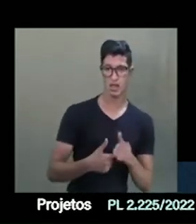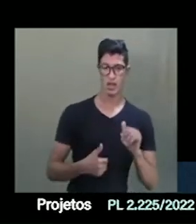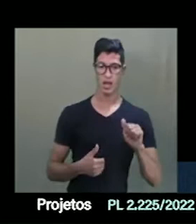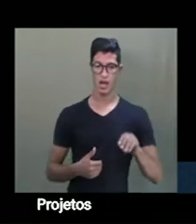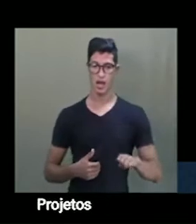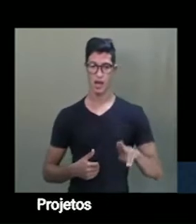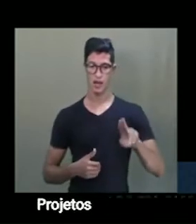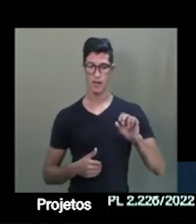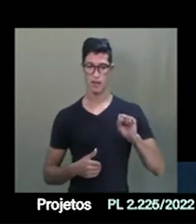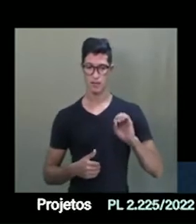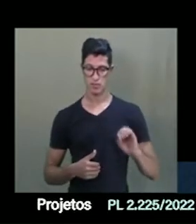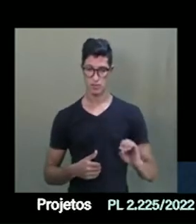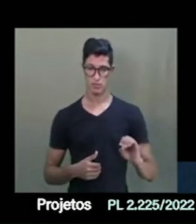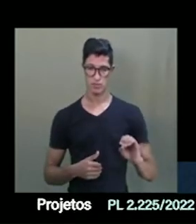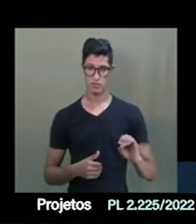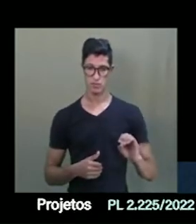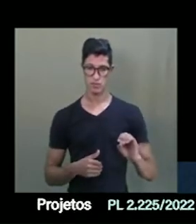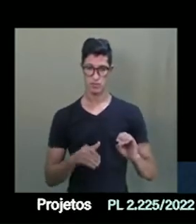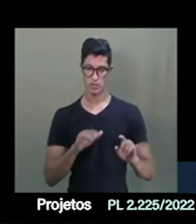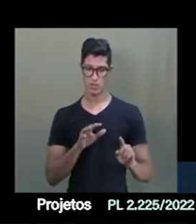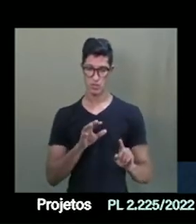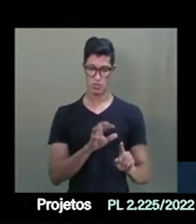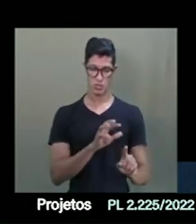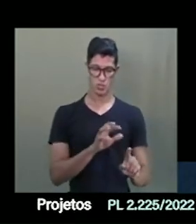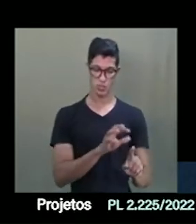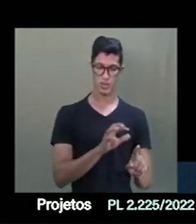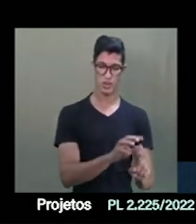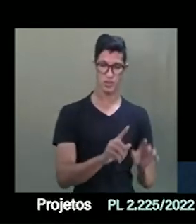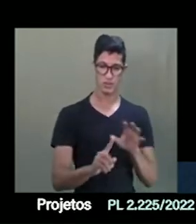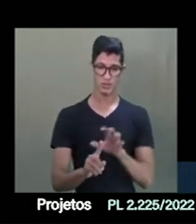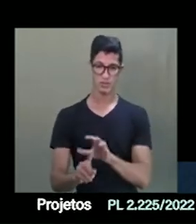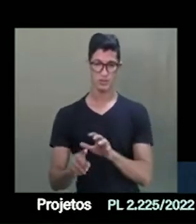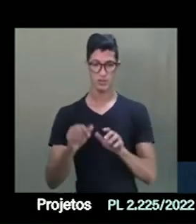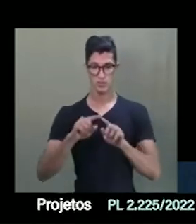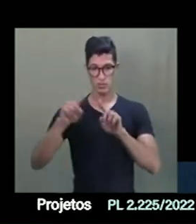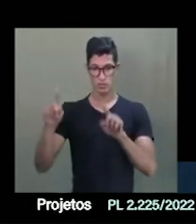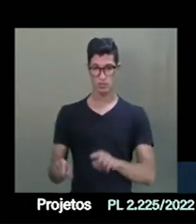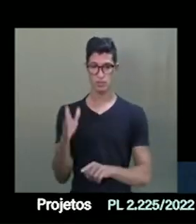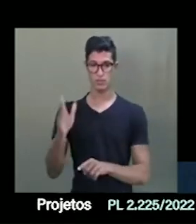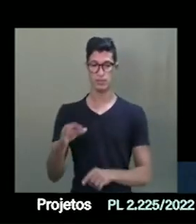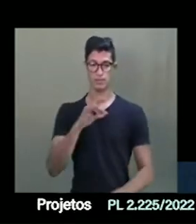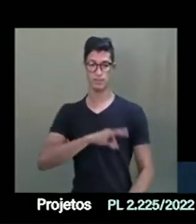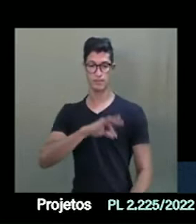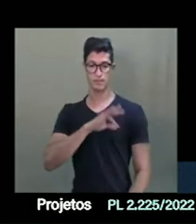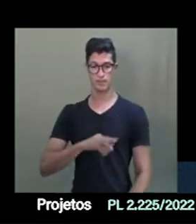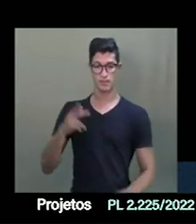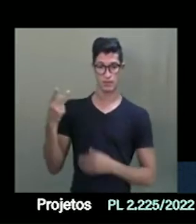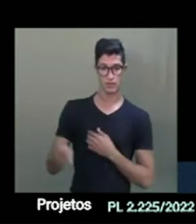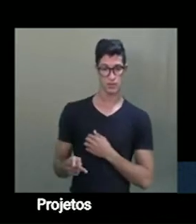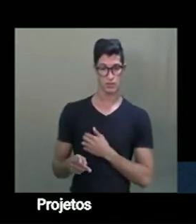abuso, absolutamente coação em cima de um funcionário que recebe salário seu?